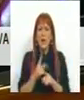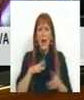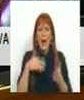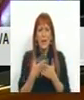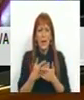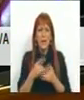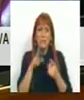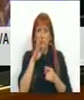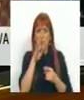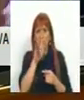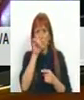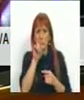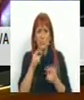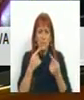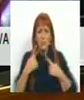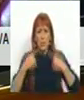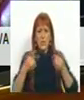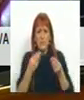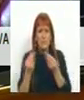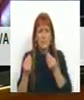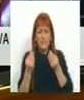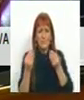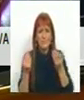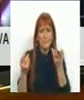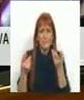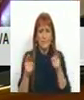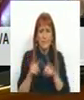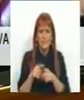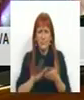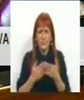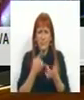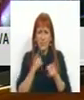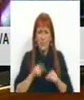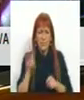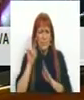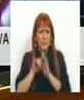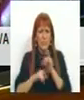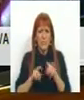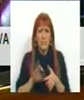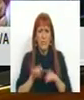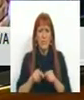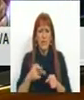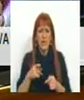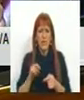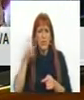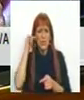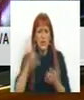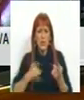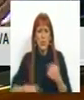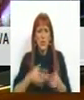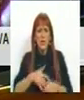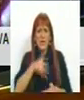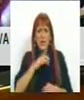tem mesmo de ser público. Enfim, é uma espécie de reinterpretação daquele velho princípio de Deng Xiaoping, que não interessa a cor do